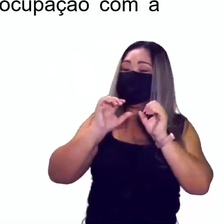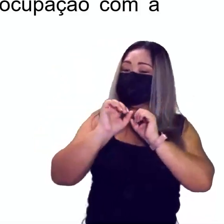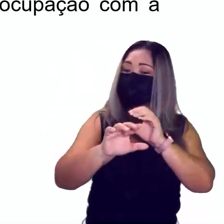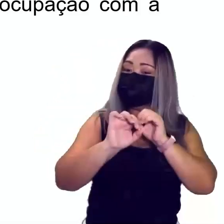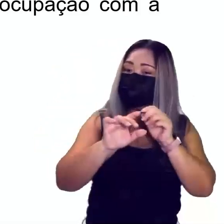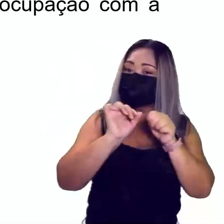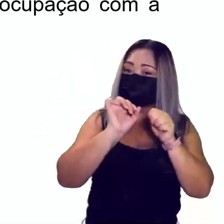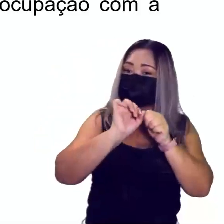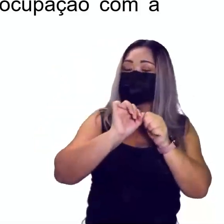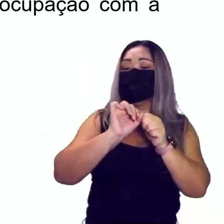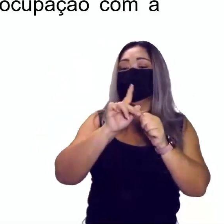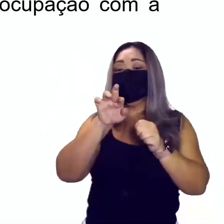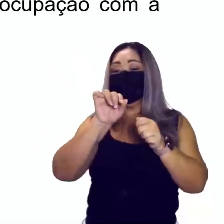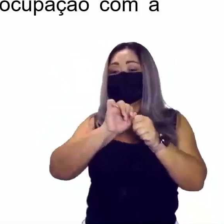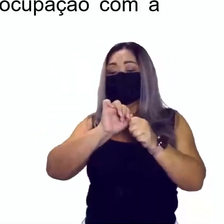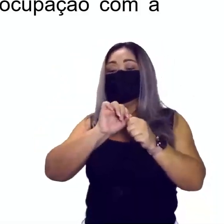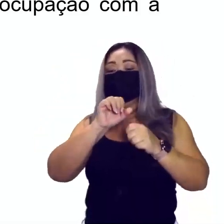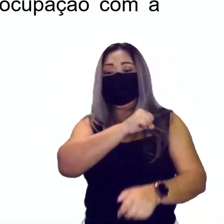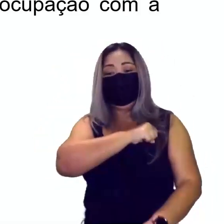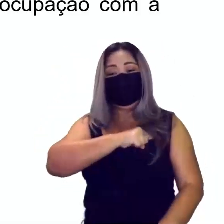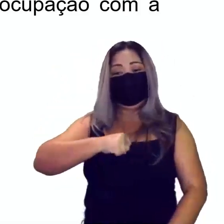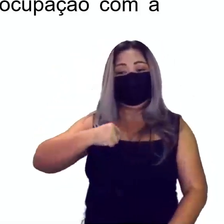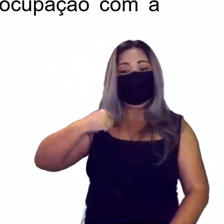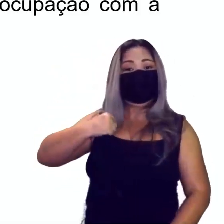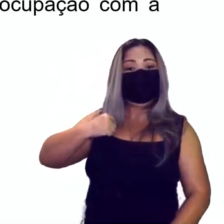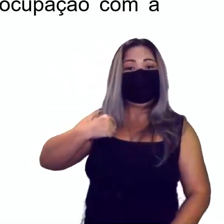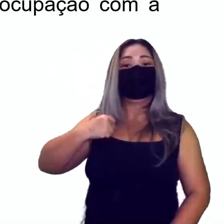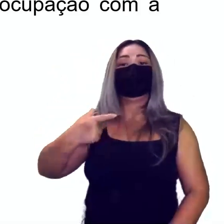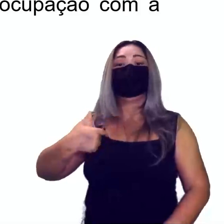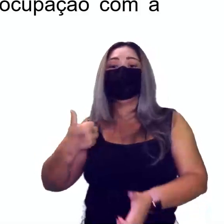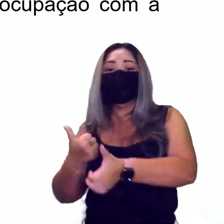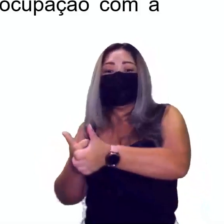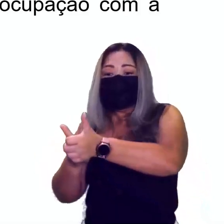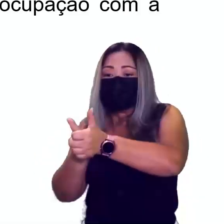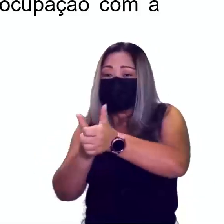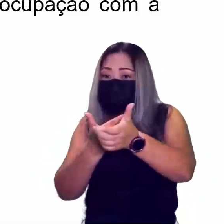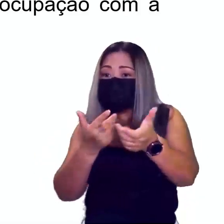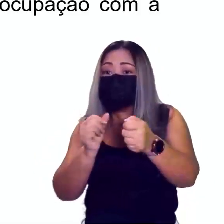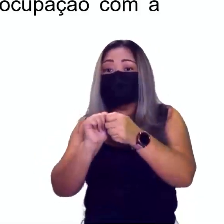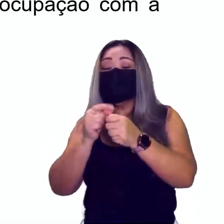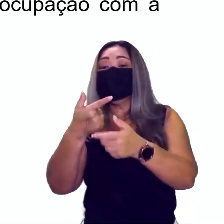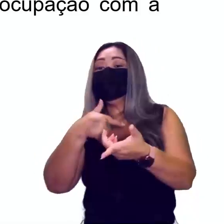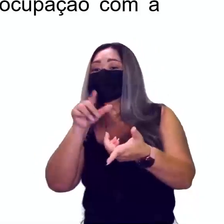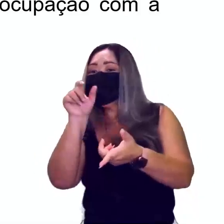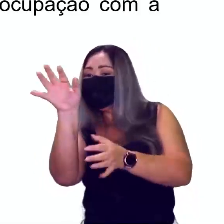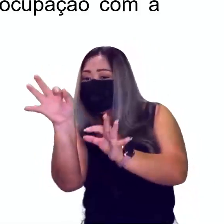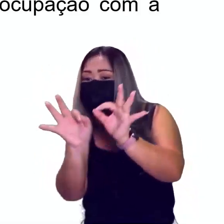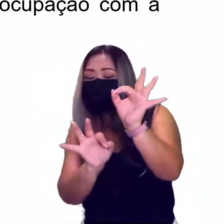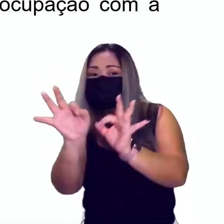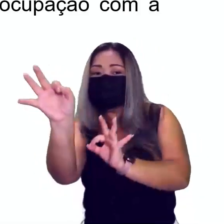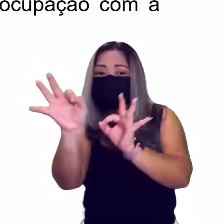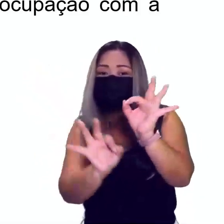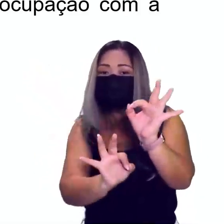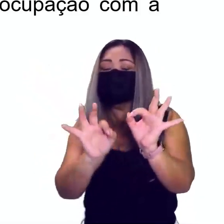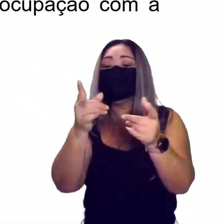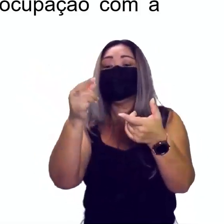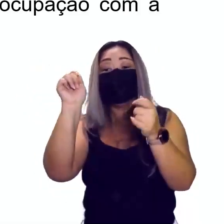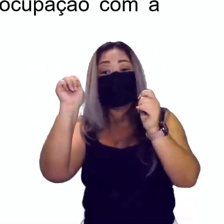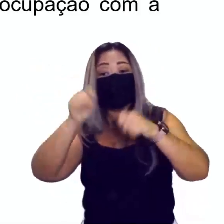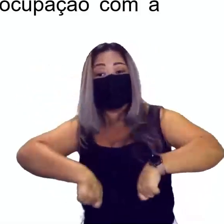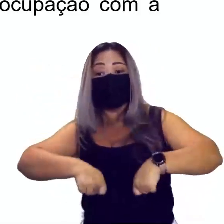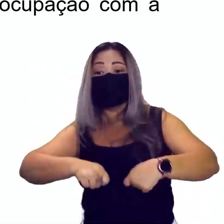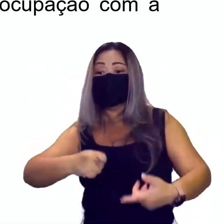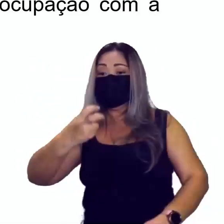cujo interesse era perseguir a unidade que se garantia a ordem do mundo, a possibilidade do conhecimento